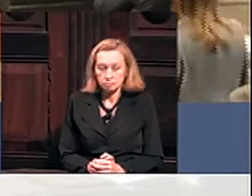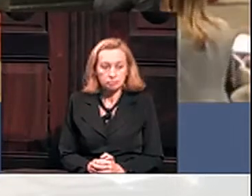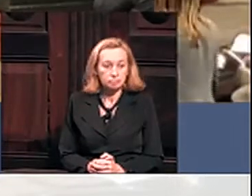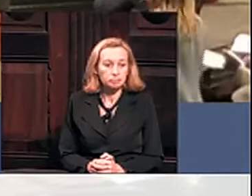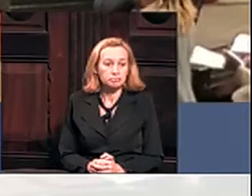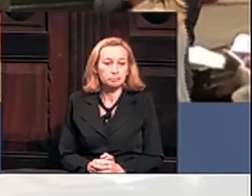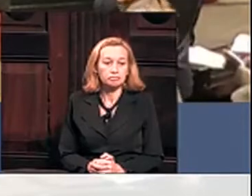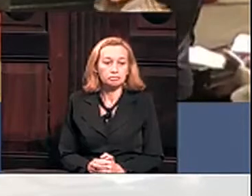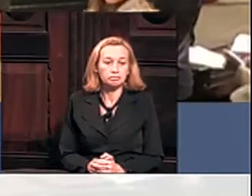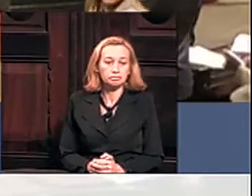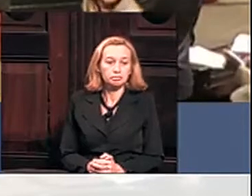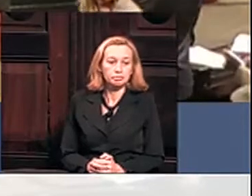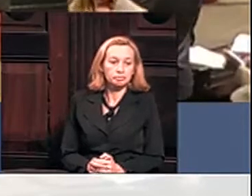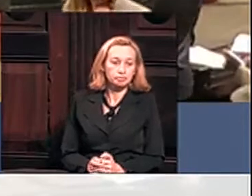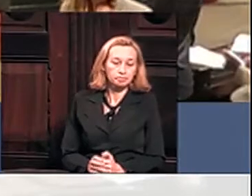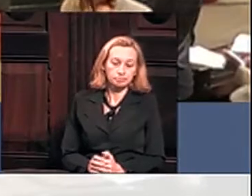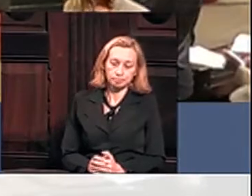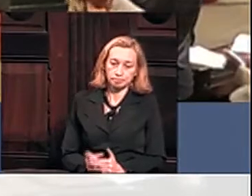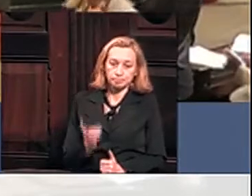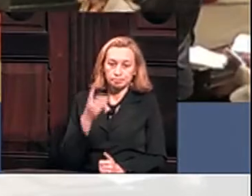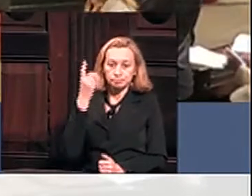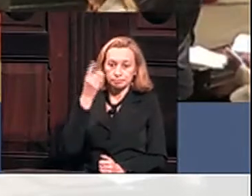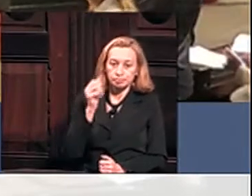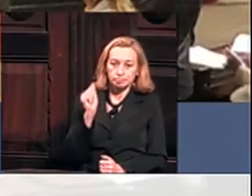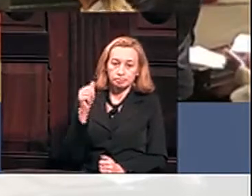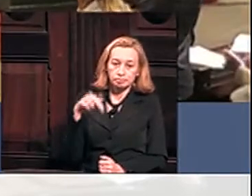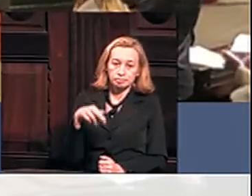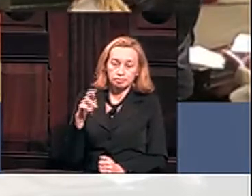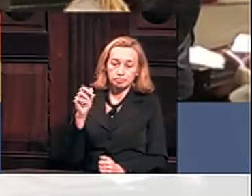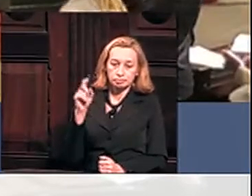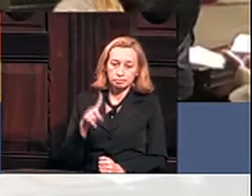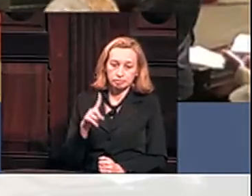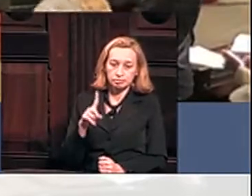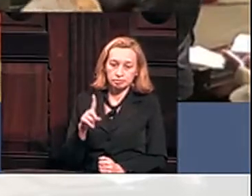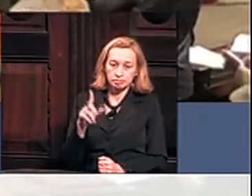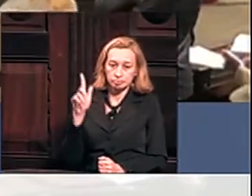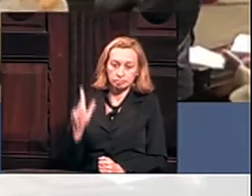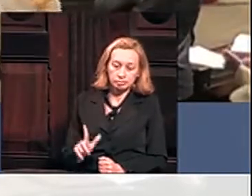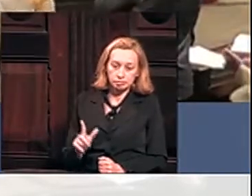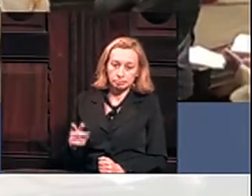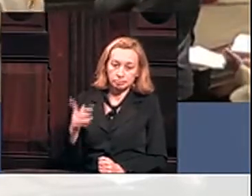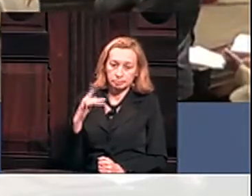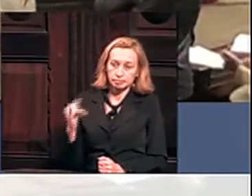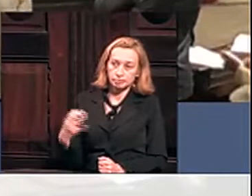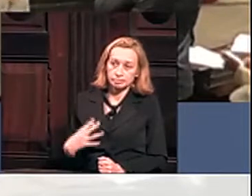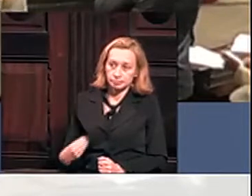Deputado André Lazzaroni, de pai para filho.